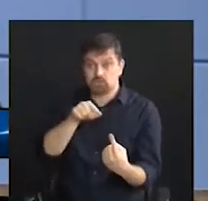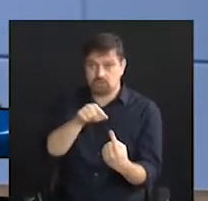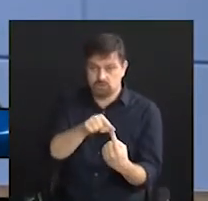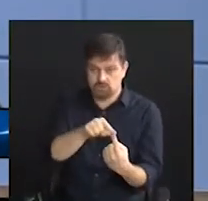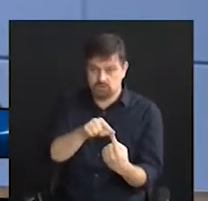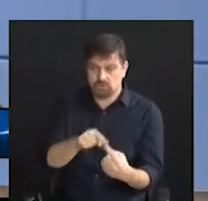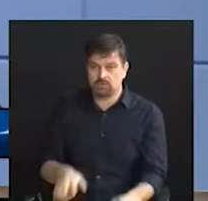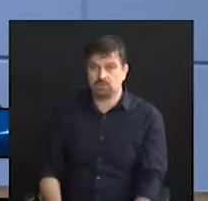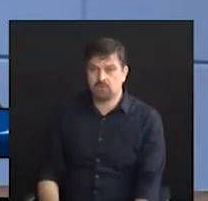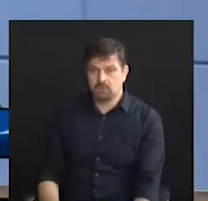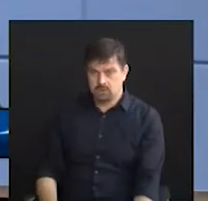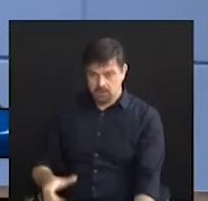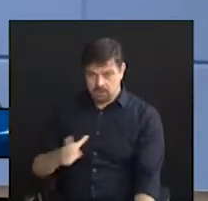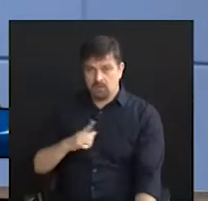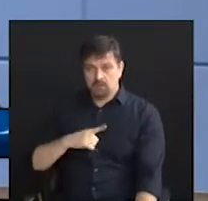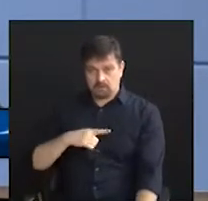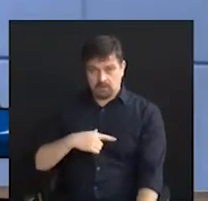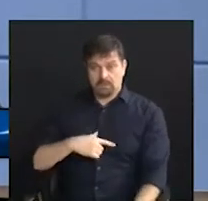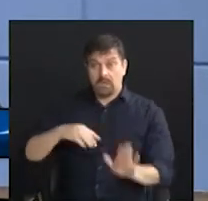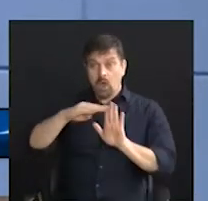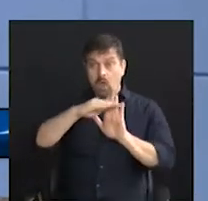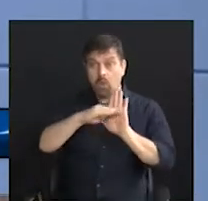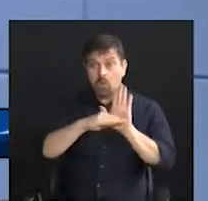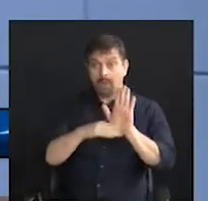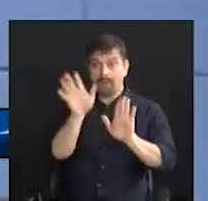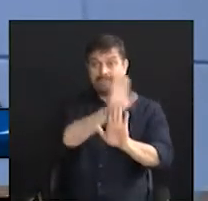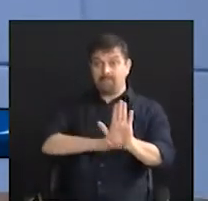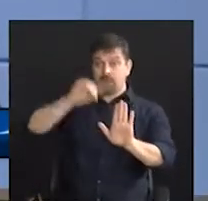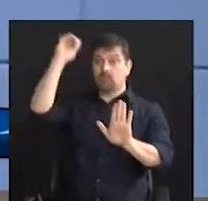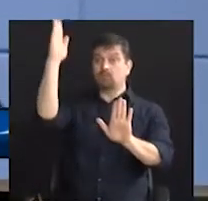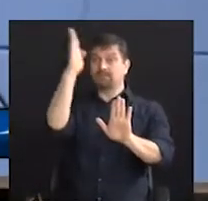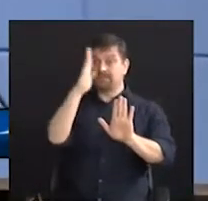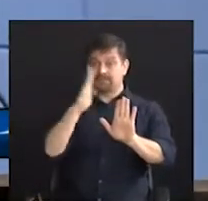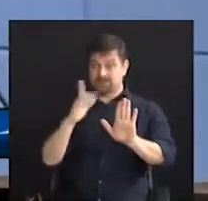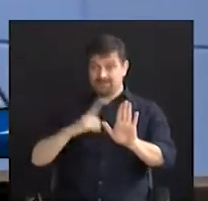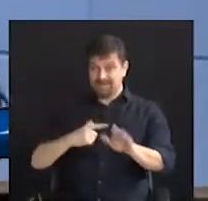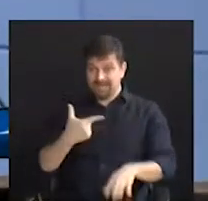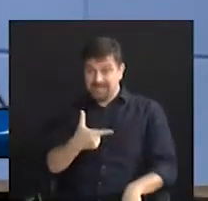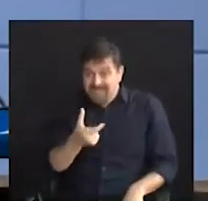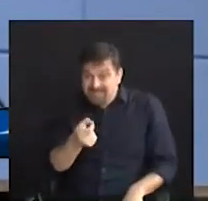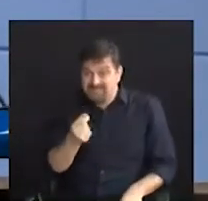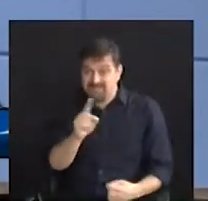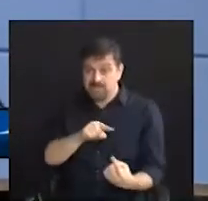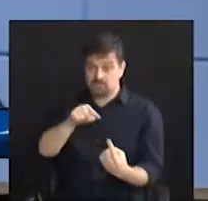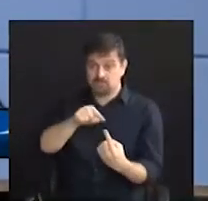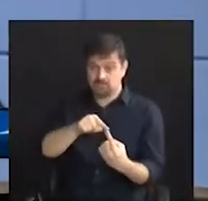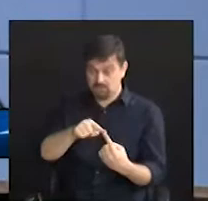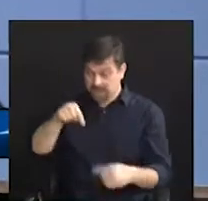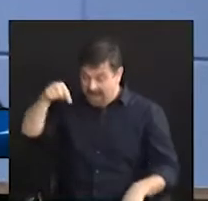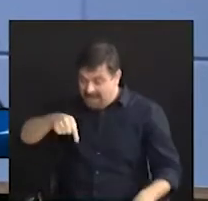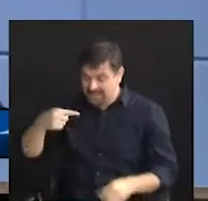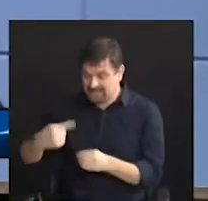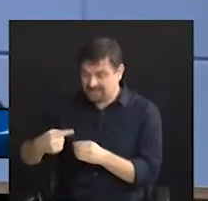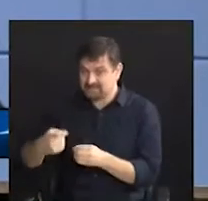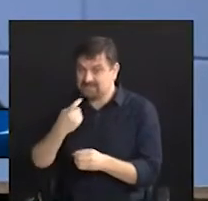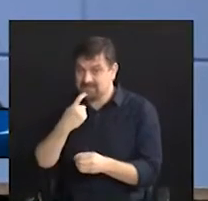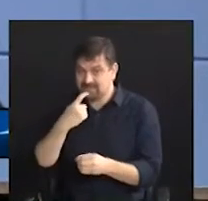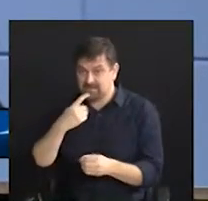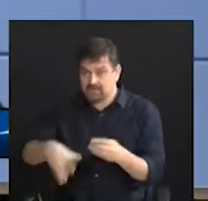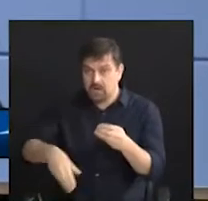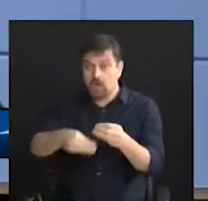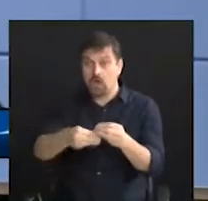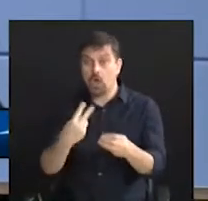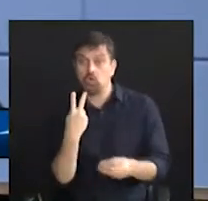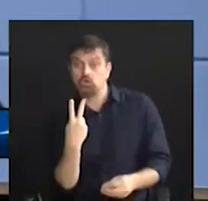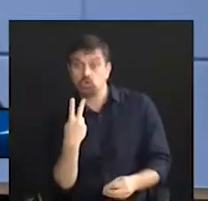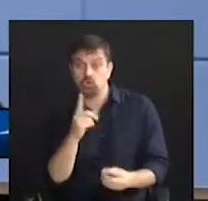metas, professor Alberto, previstos no plano nacional. E o debate foi tão rico aqui em Campinas, que foi acrescido mais duas metas.